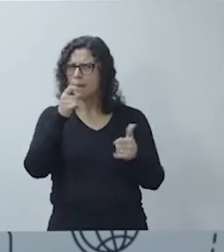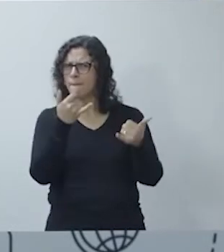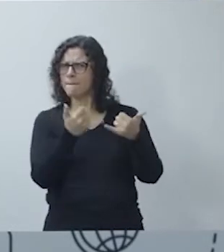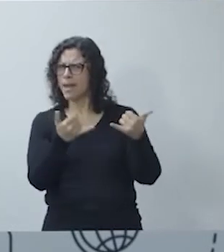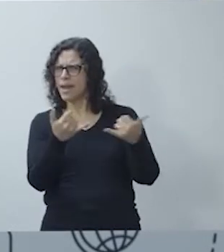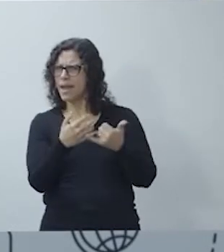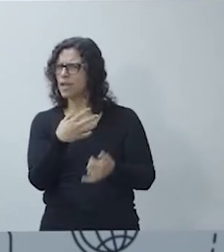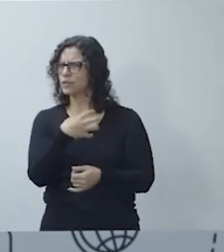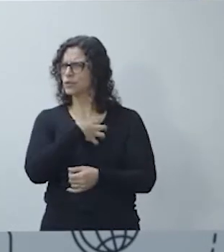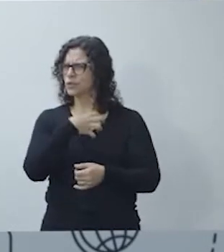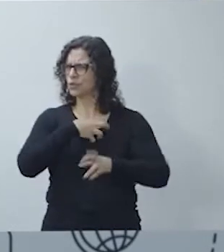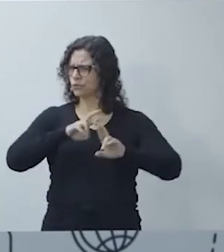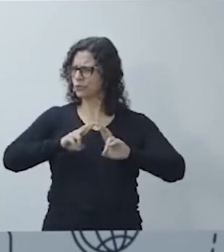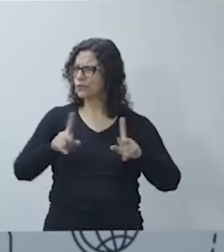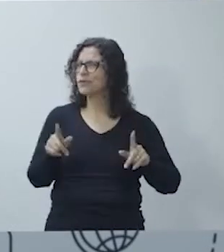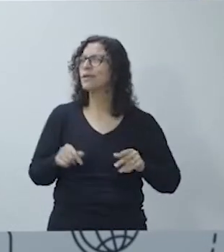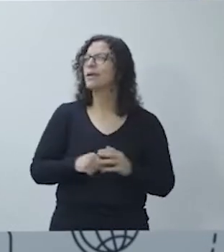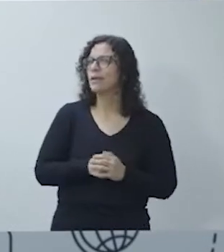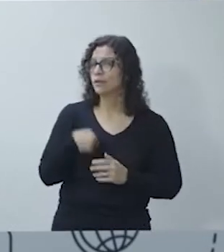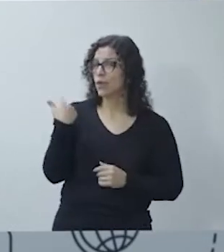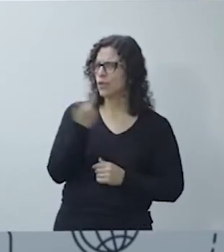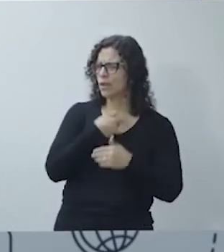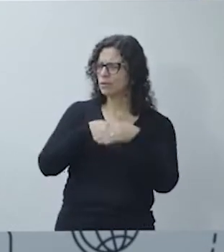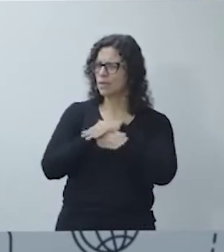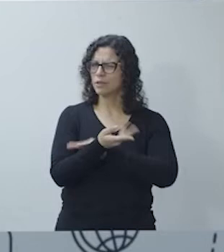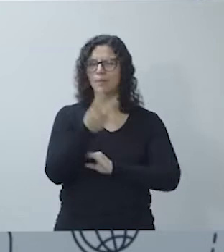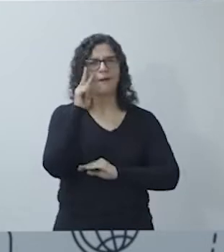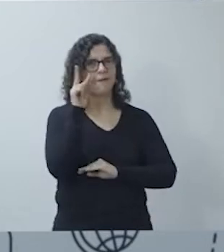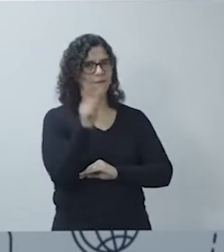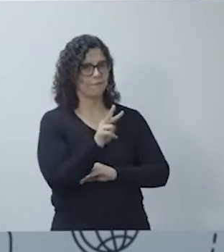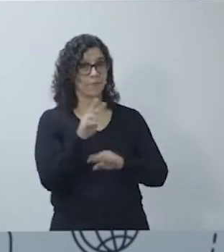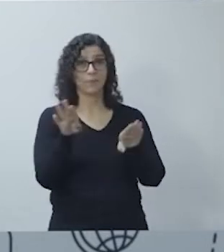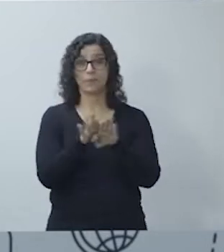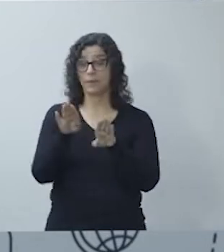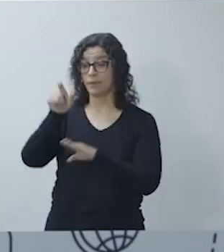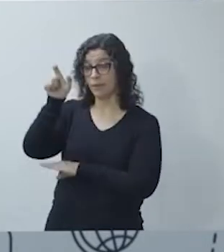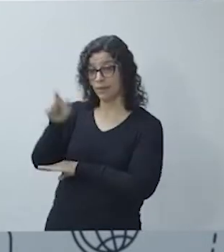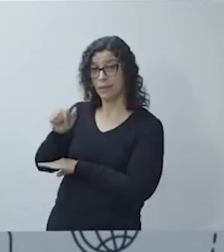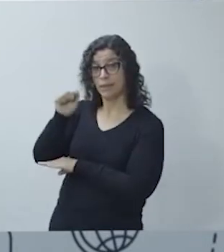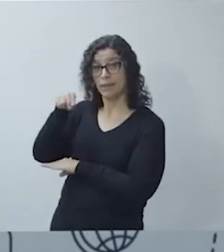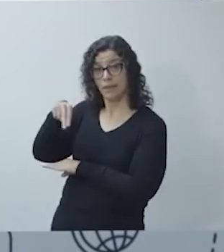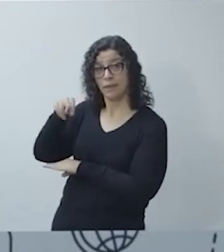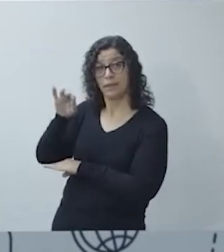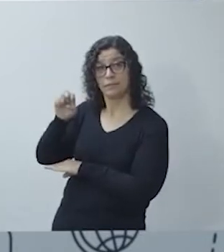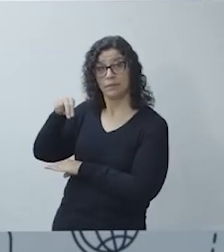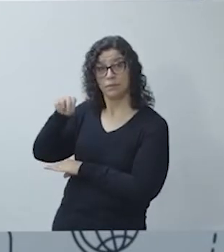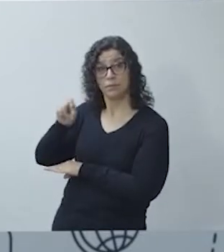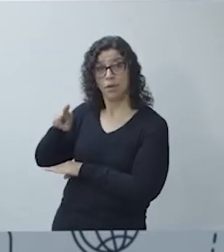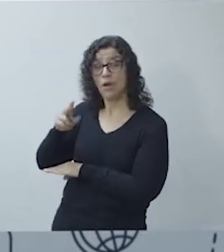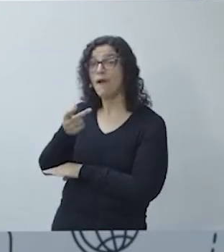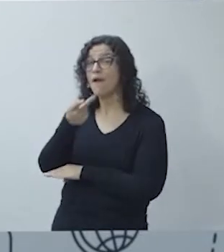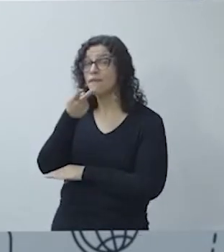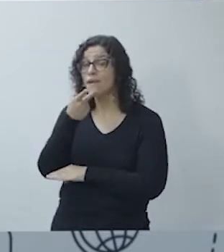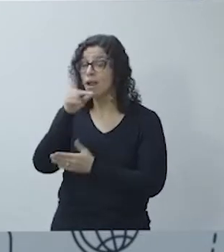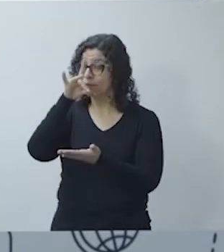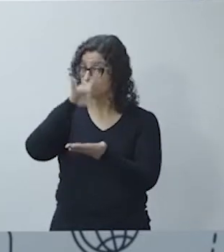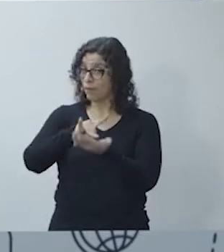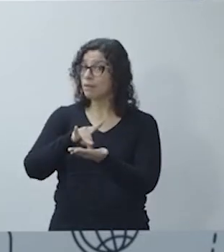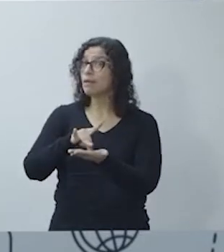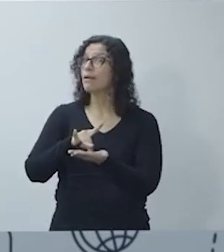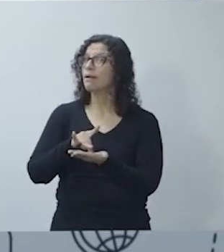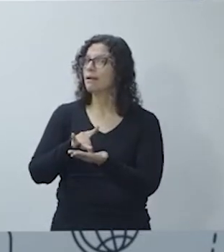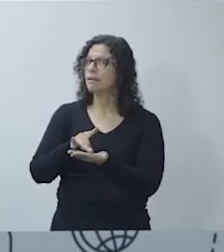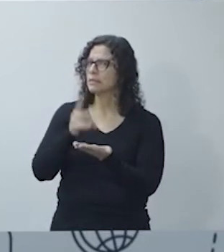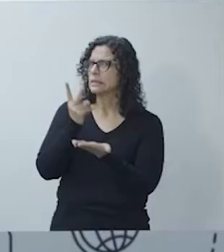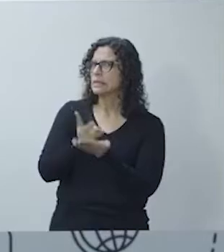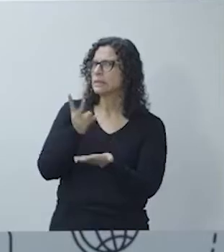ser um pouco diferentes das que nós estamos acostumados. E o Antenor é uma pessoa que fala a verdade.